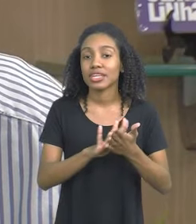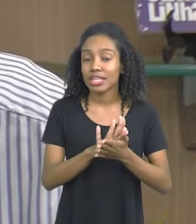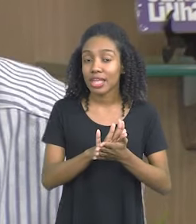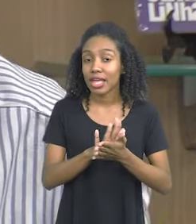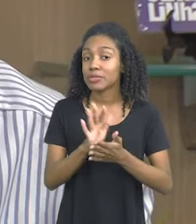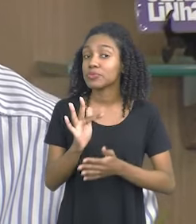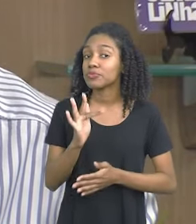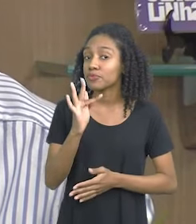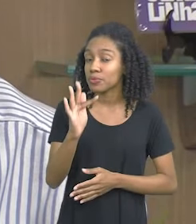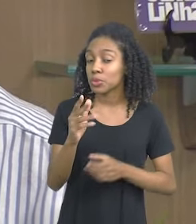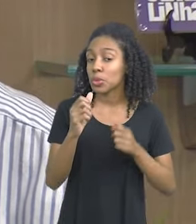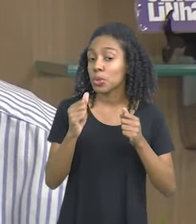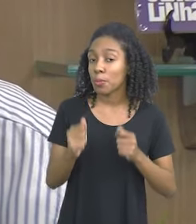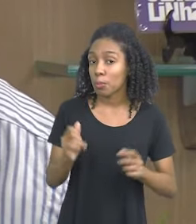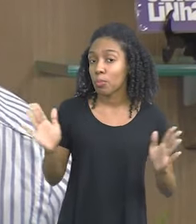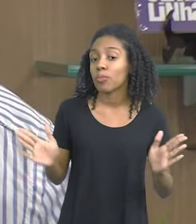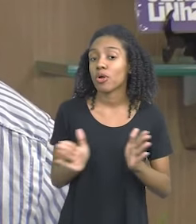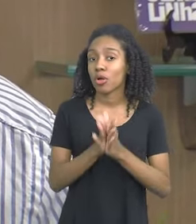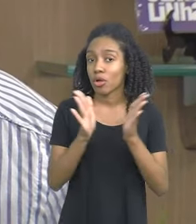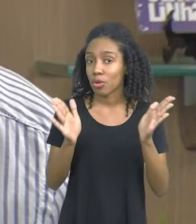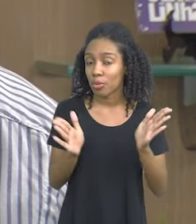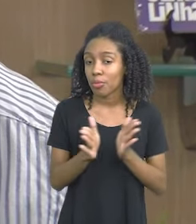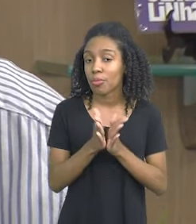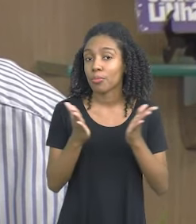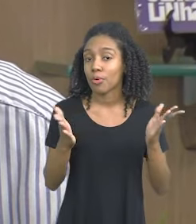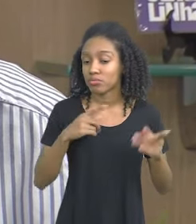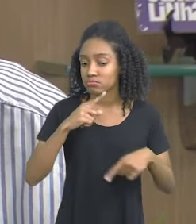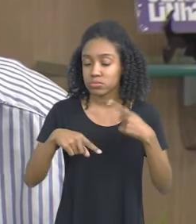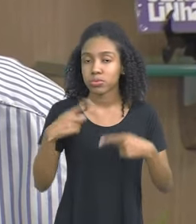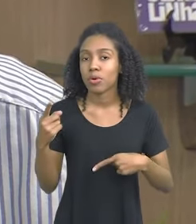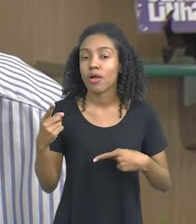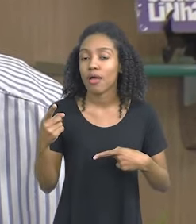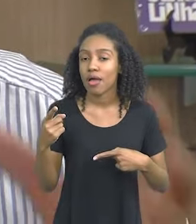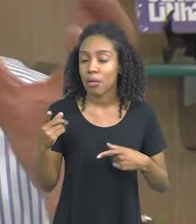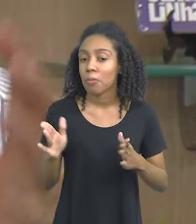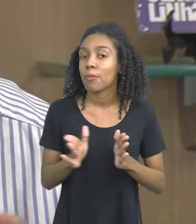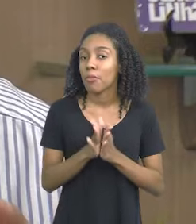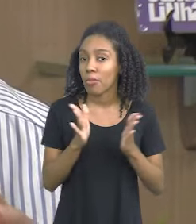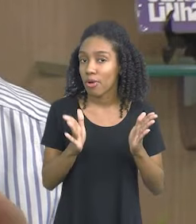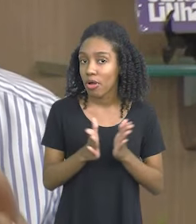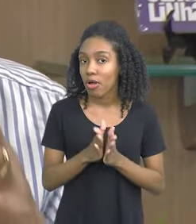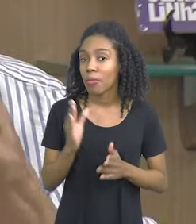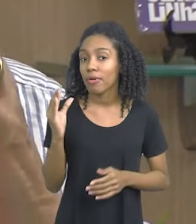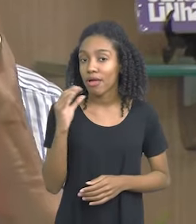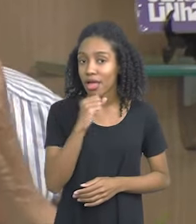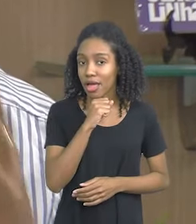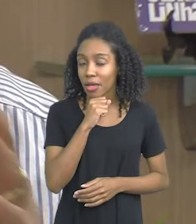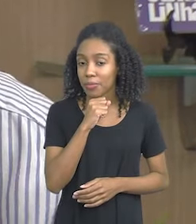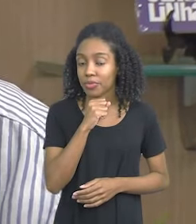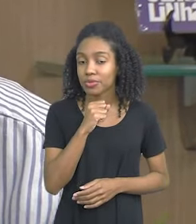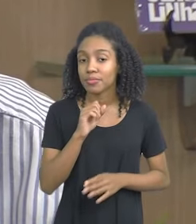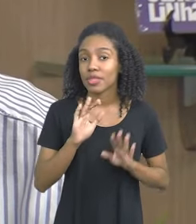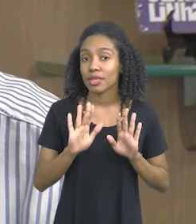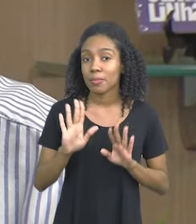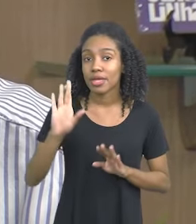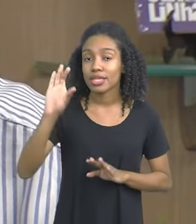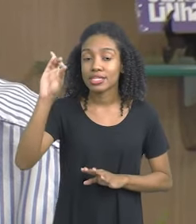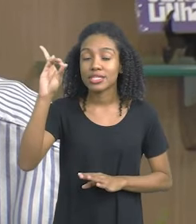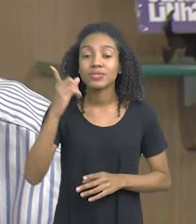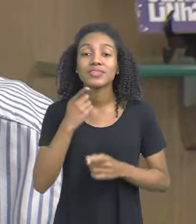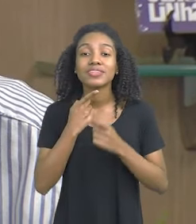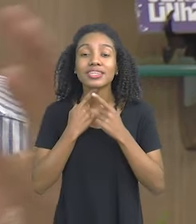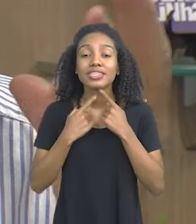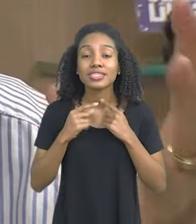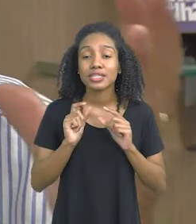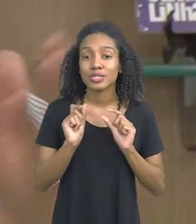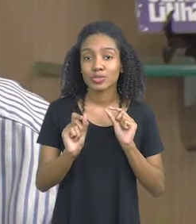mudar para melhor, como pode mudar para pior. O desejo de Deus é que cada dia que nós